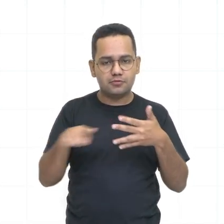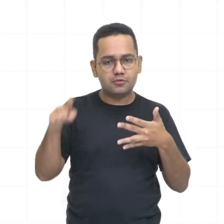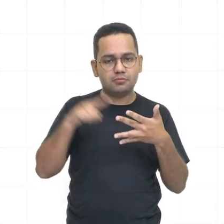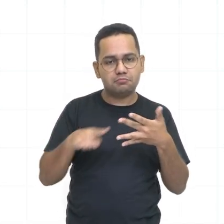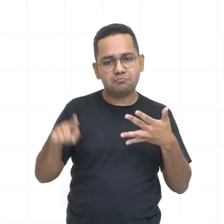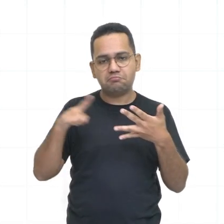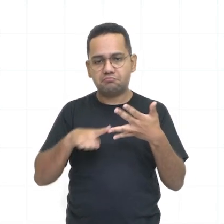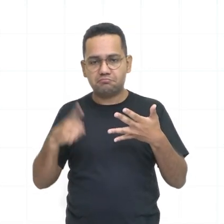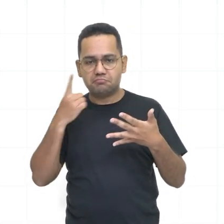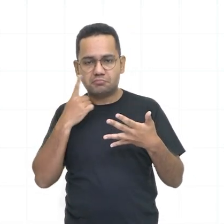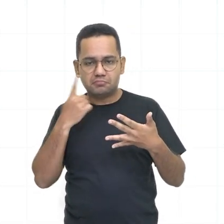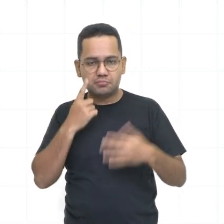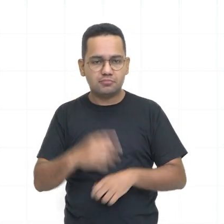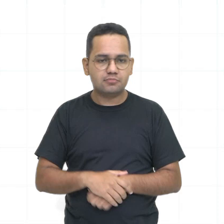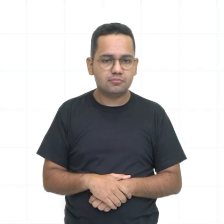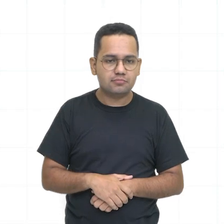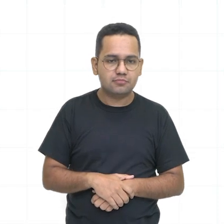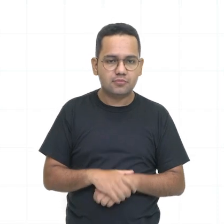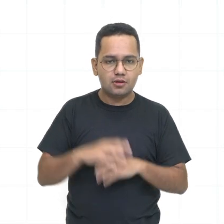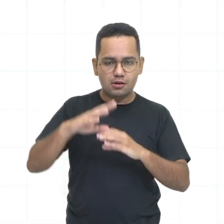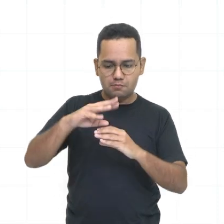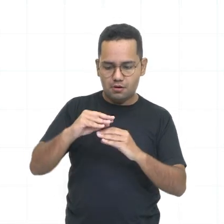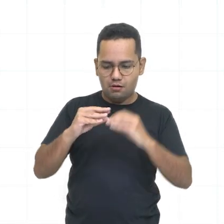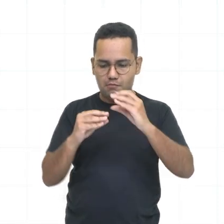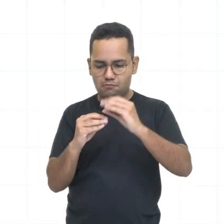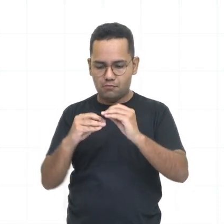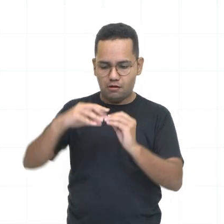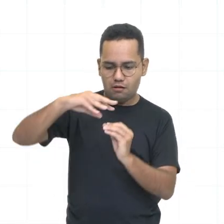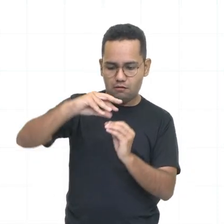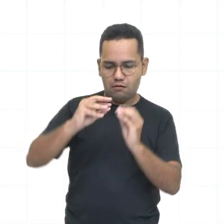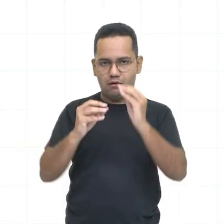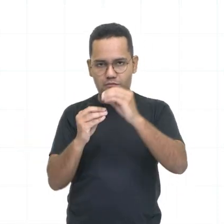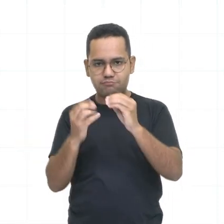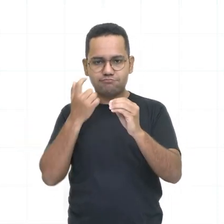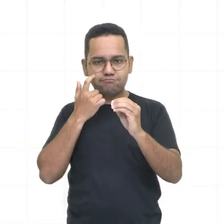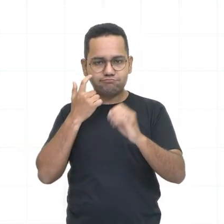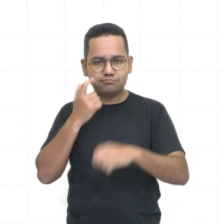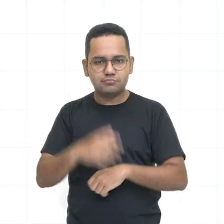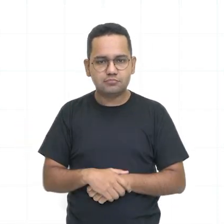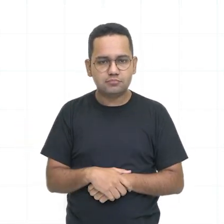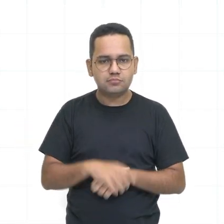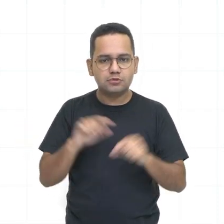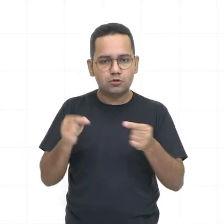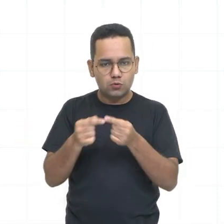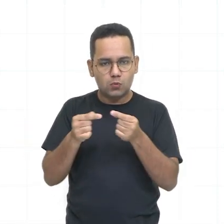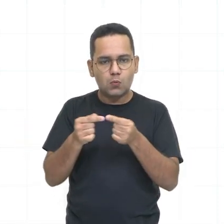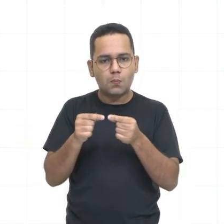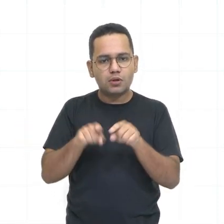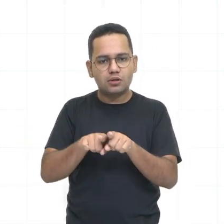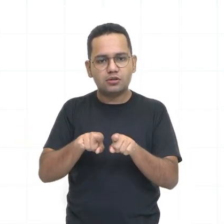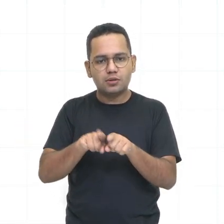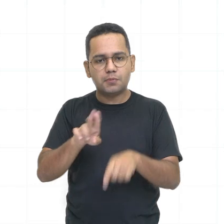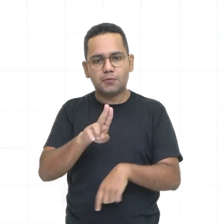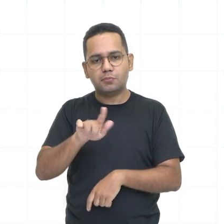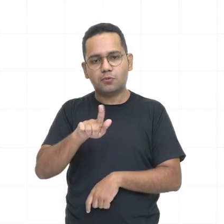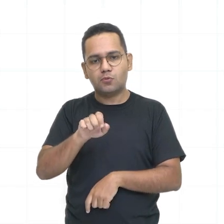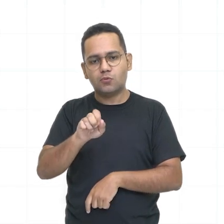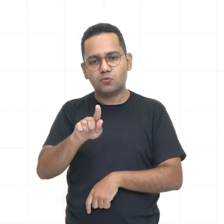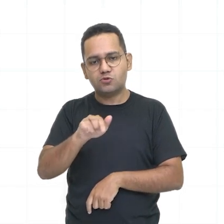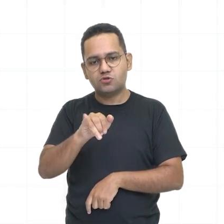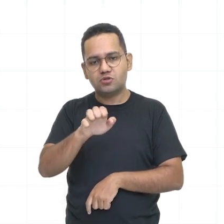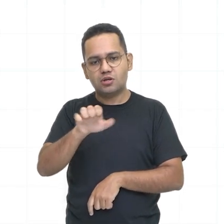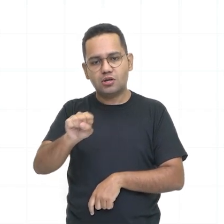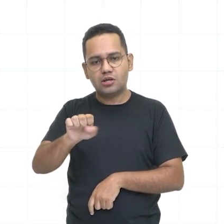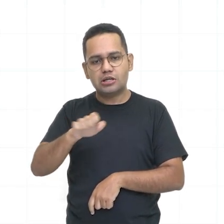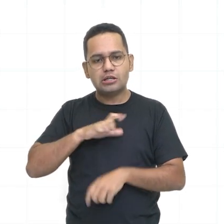o complexo de Golgi, né? Que também é chamado de complexo golgiense, é